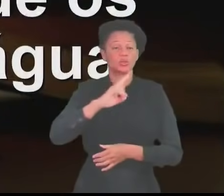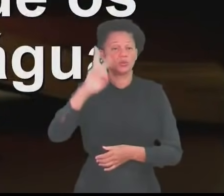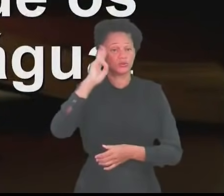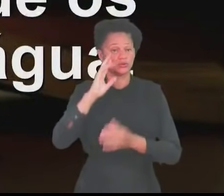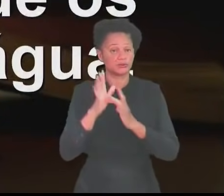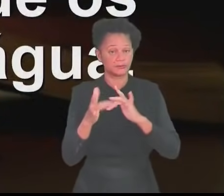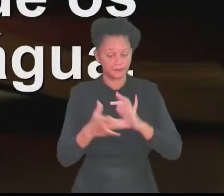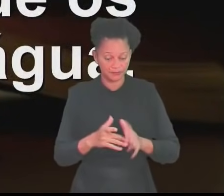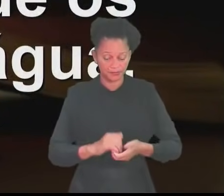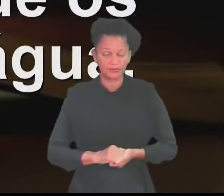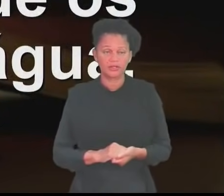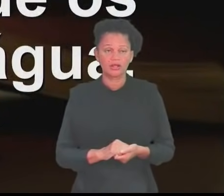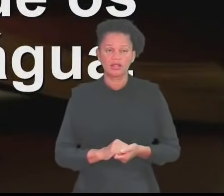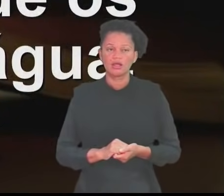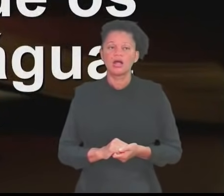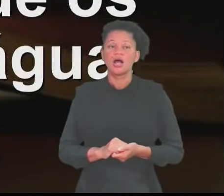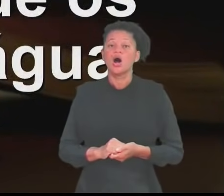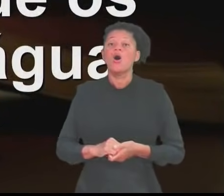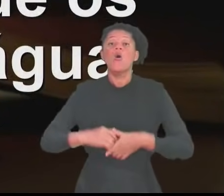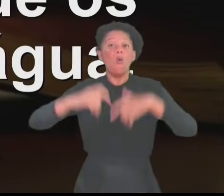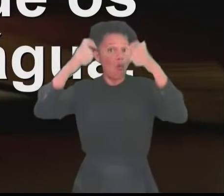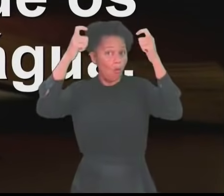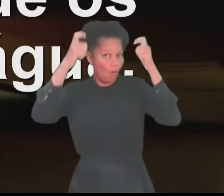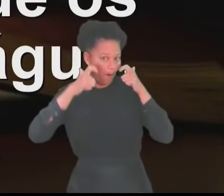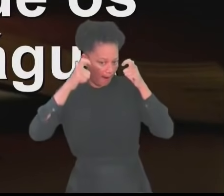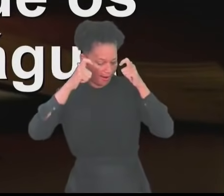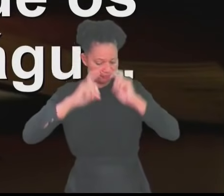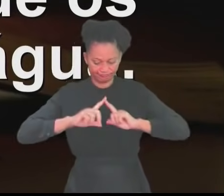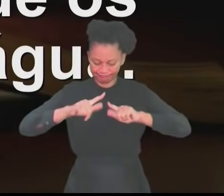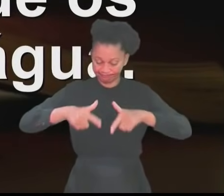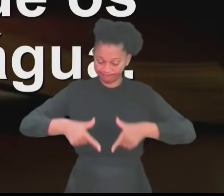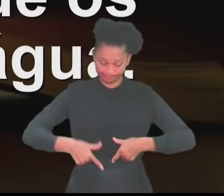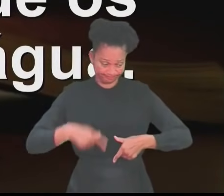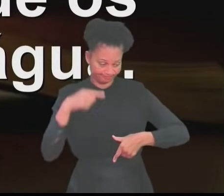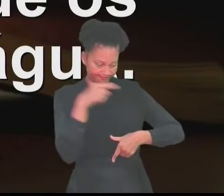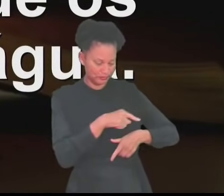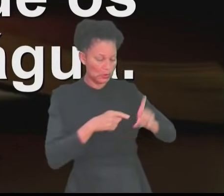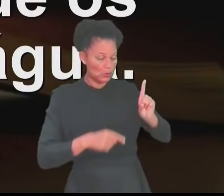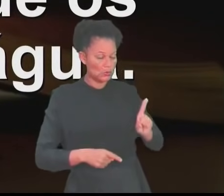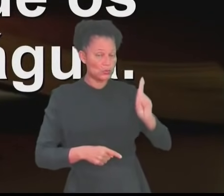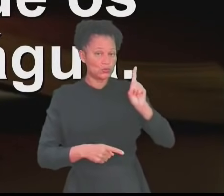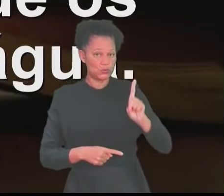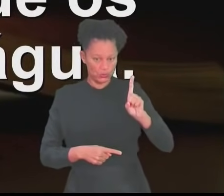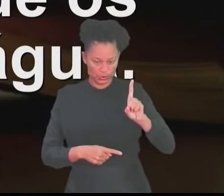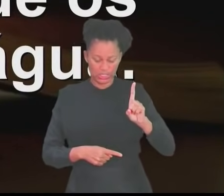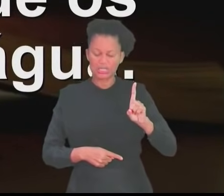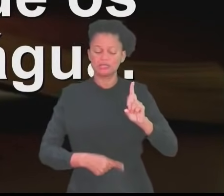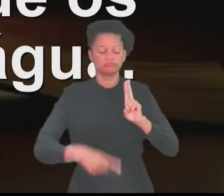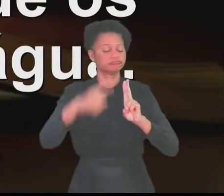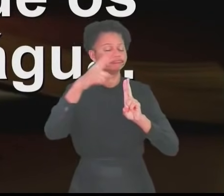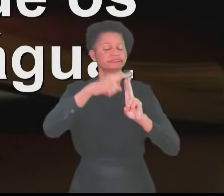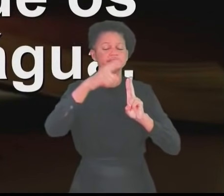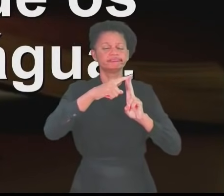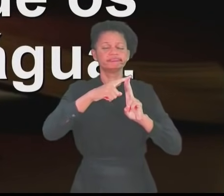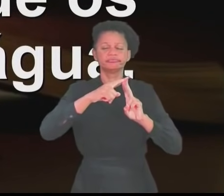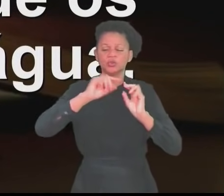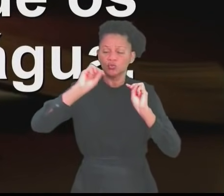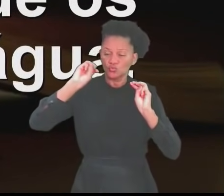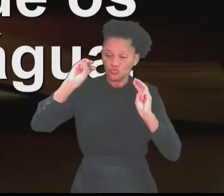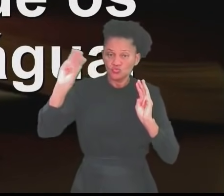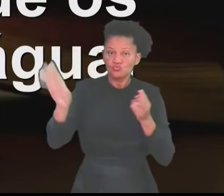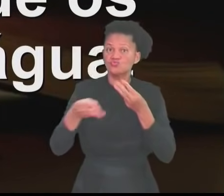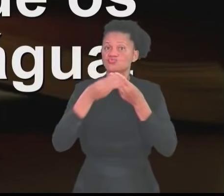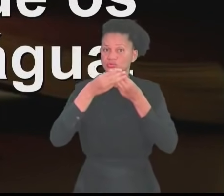Jesus. E partiu o rei de Israel, e o rei de Judá, e o rei de